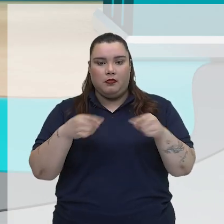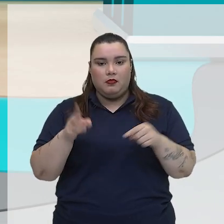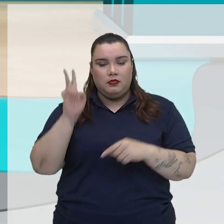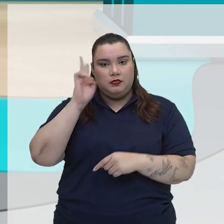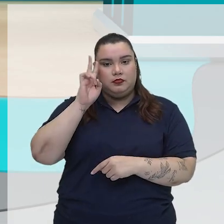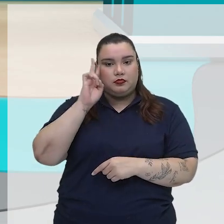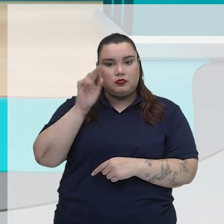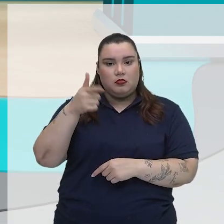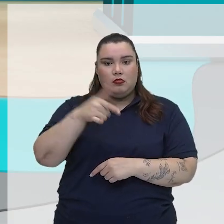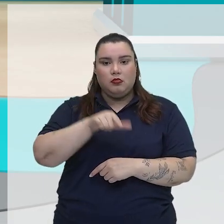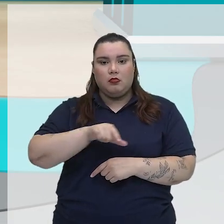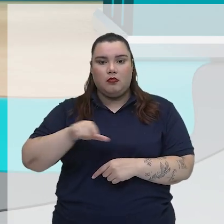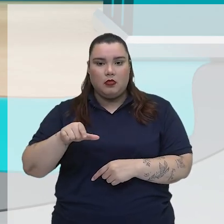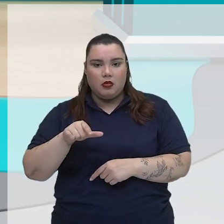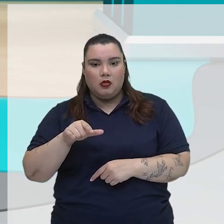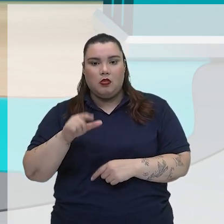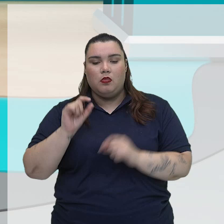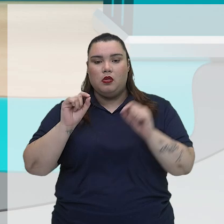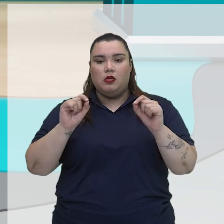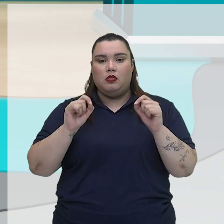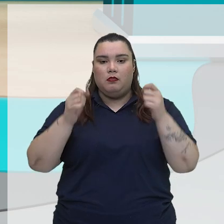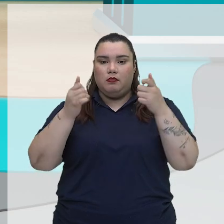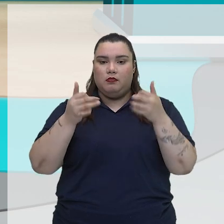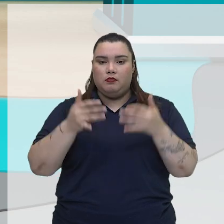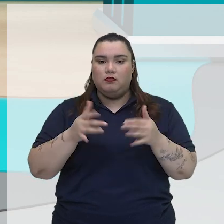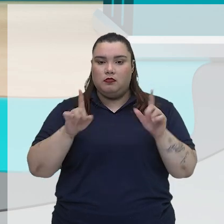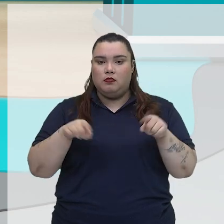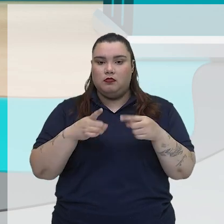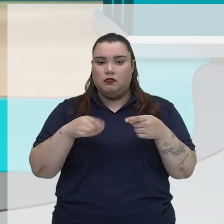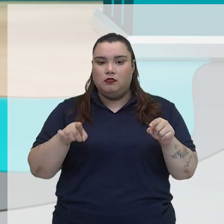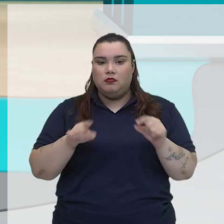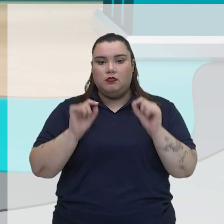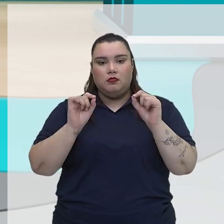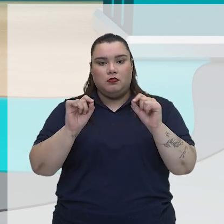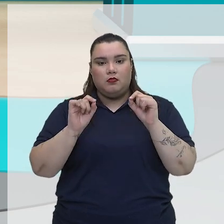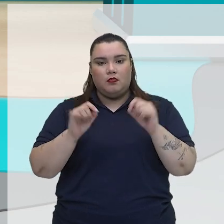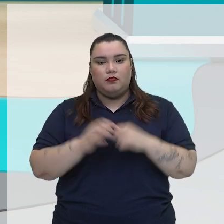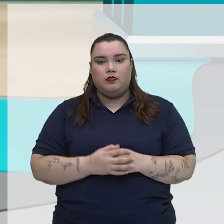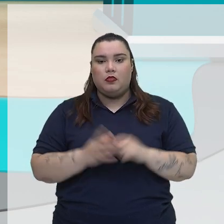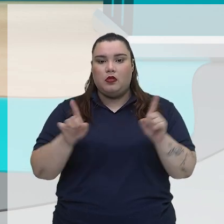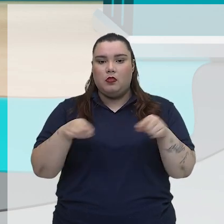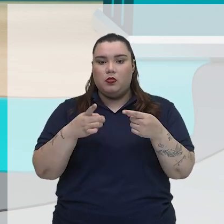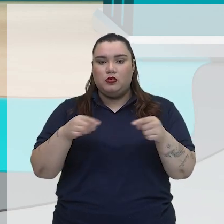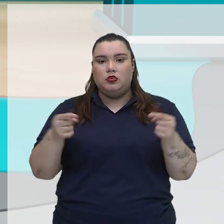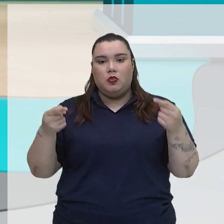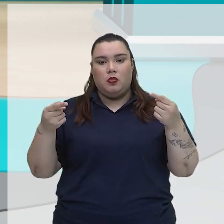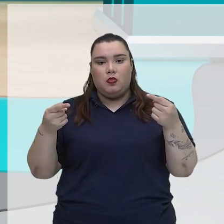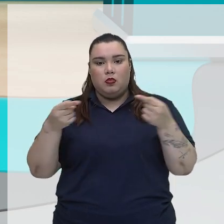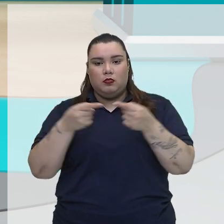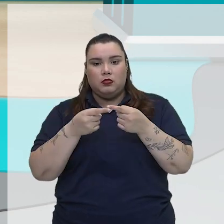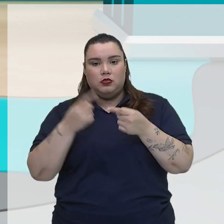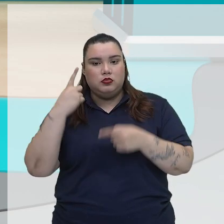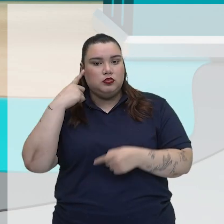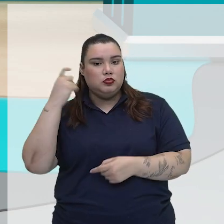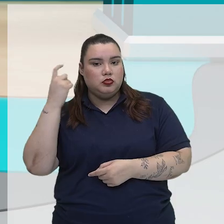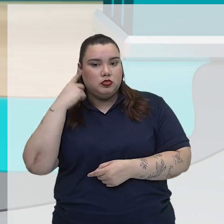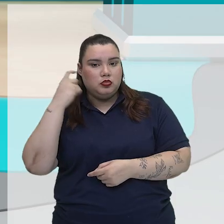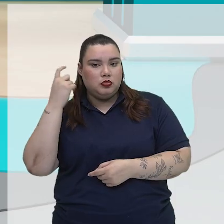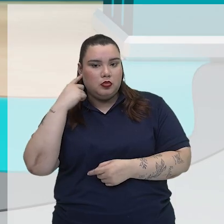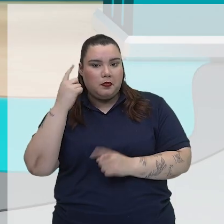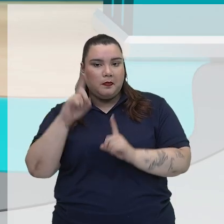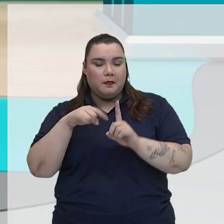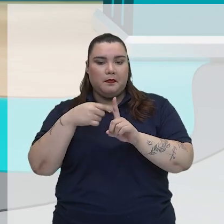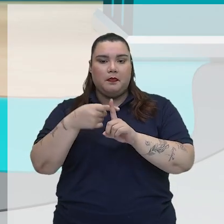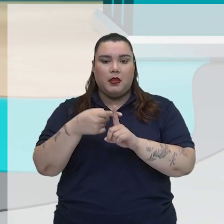lembrar mais uma vez, uma das definições que nós temos de música é: a música é a combinação de sons